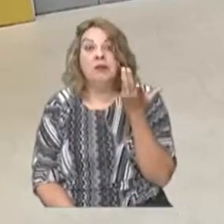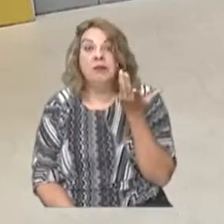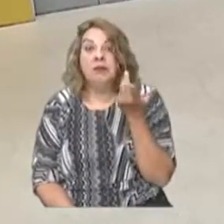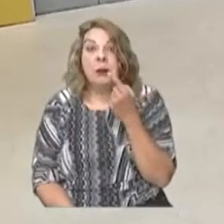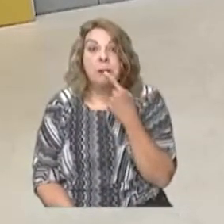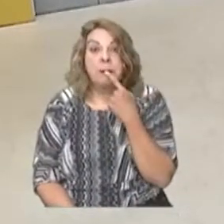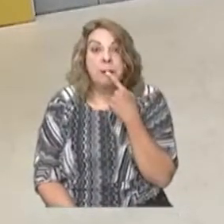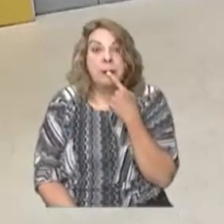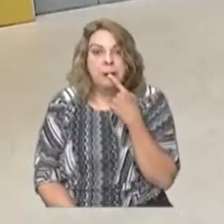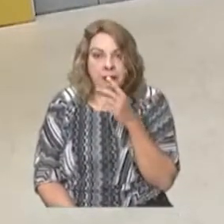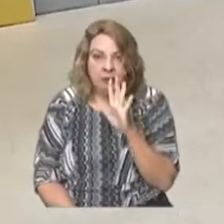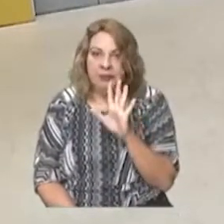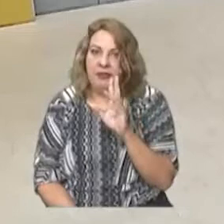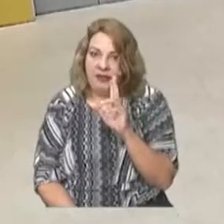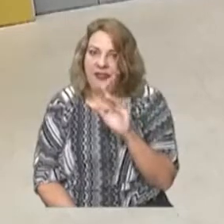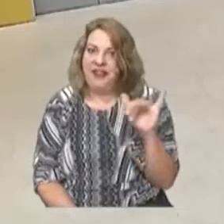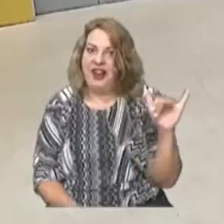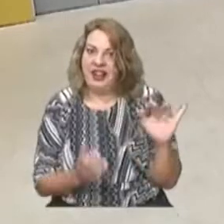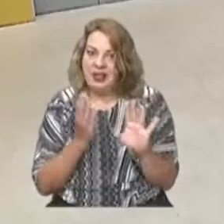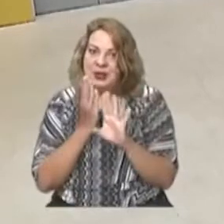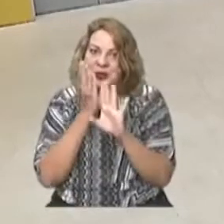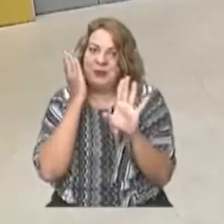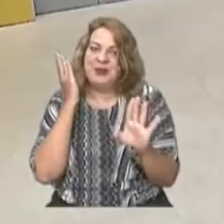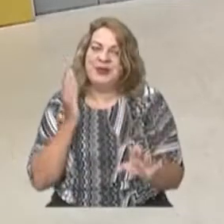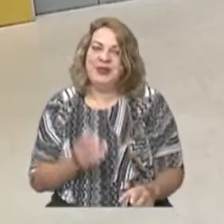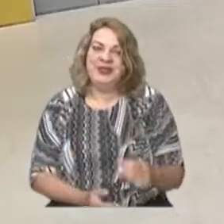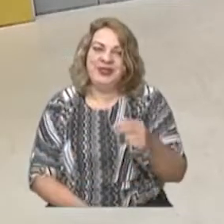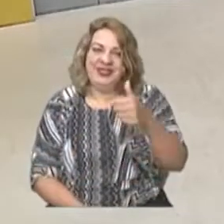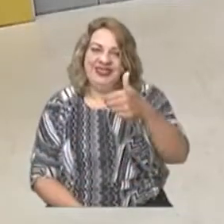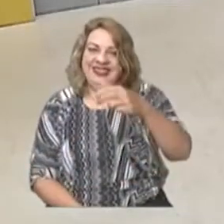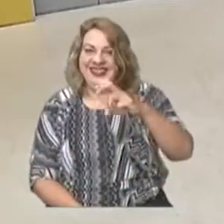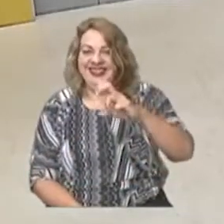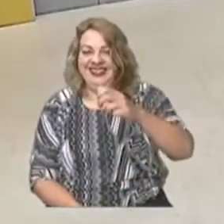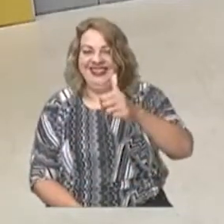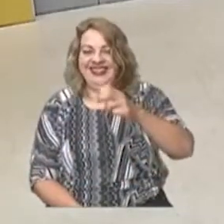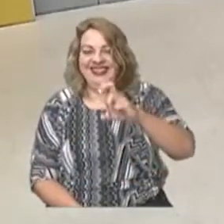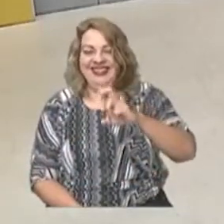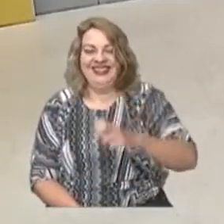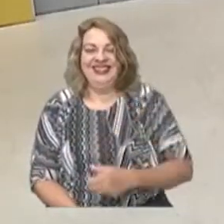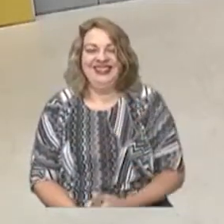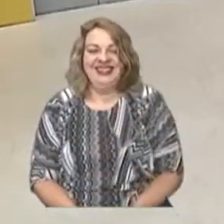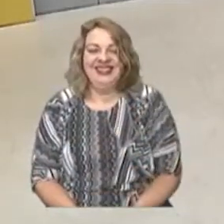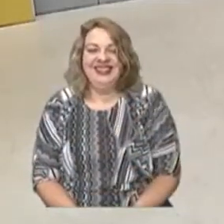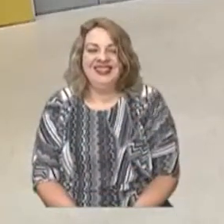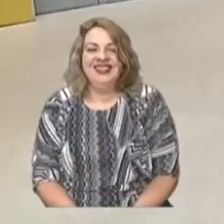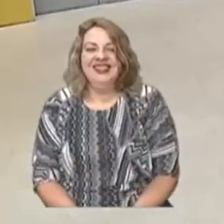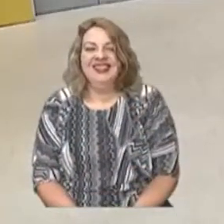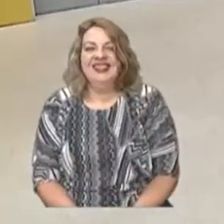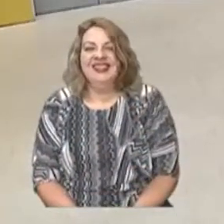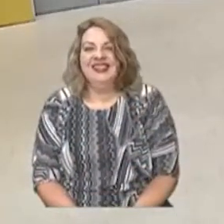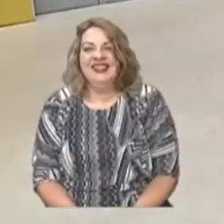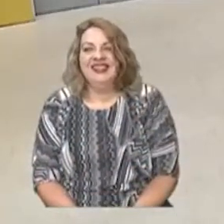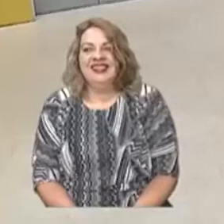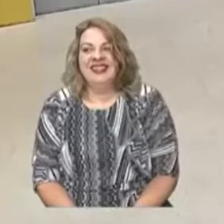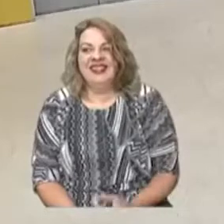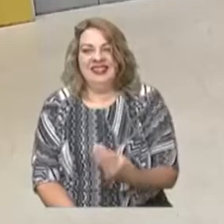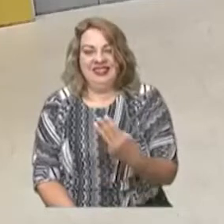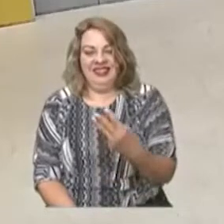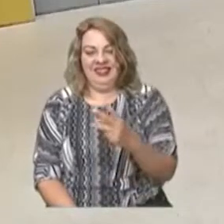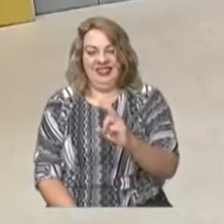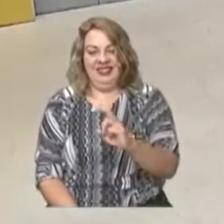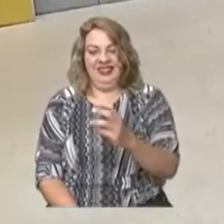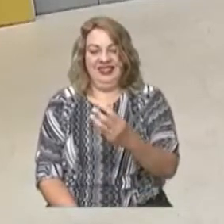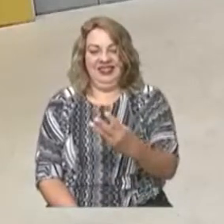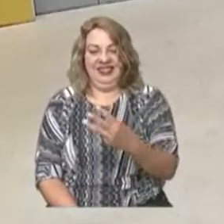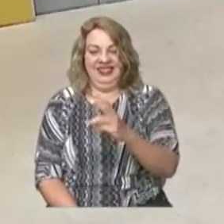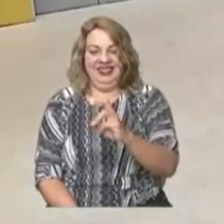Sobe também a bolinha de número 15. 15. Tem aí o número 15? Ótimo, então marque